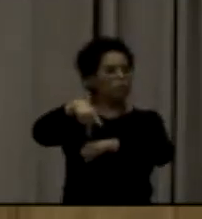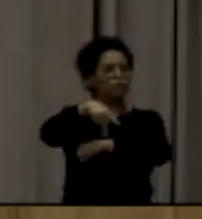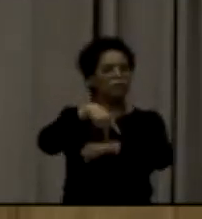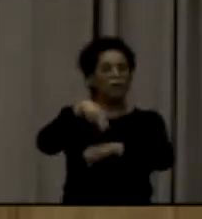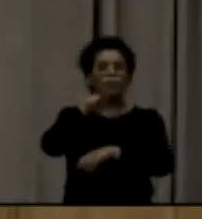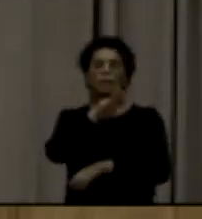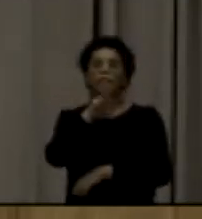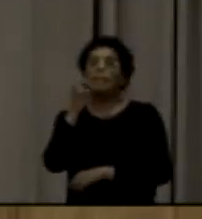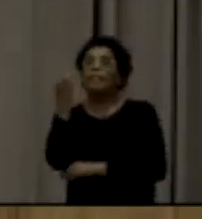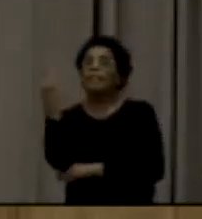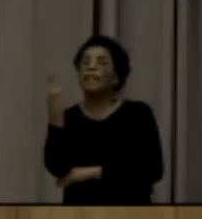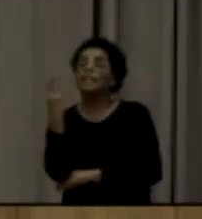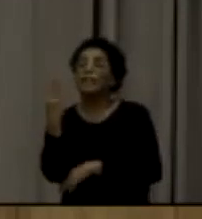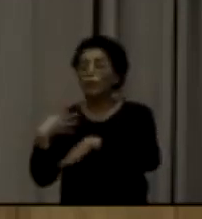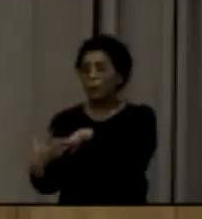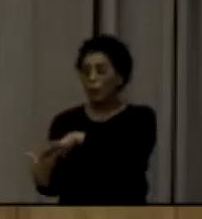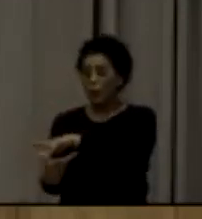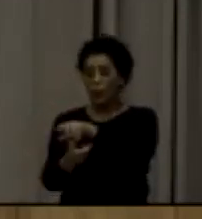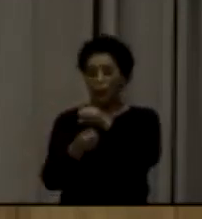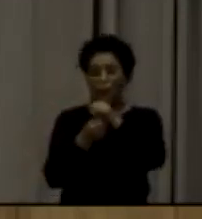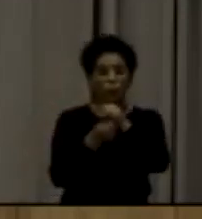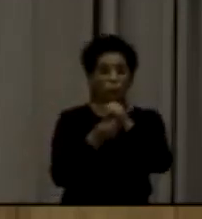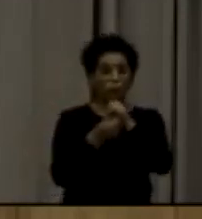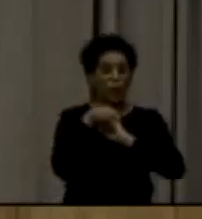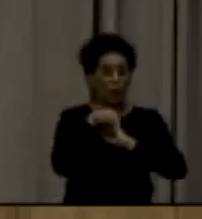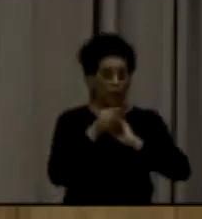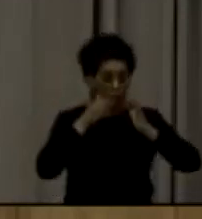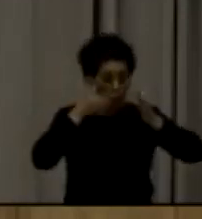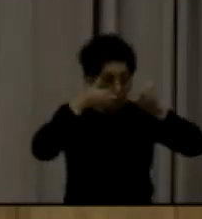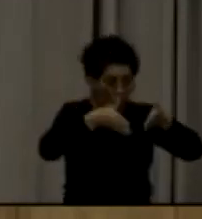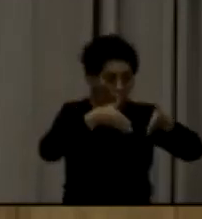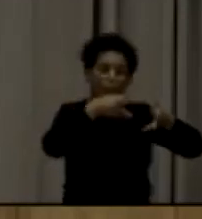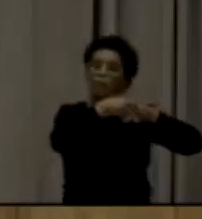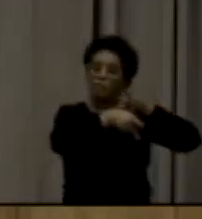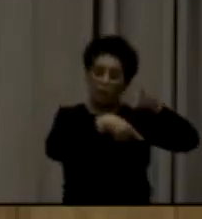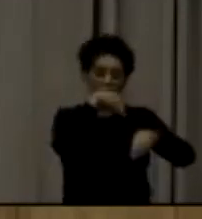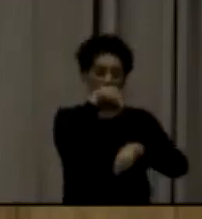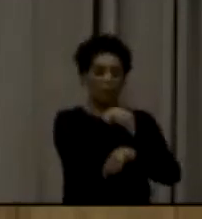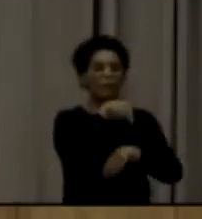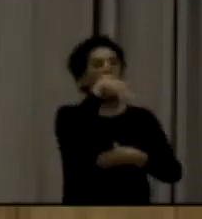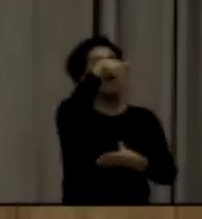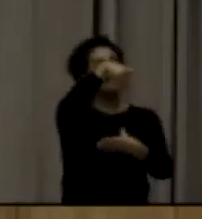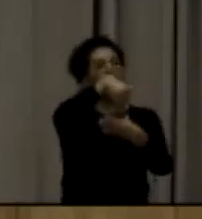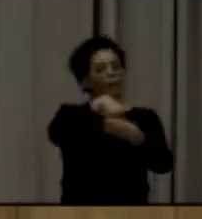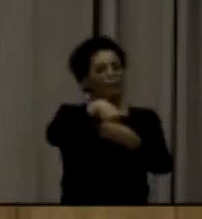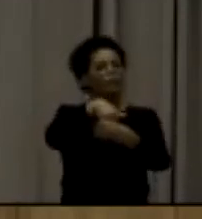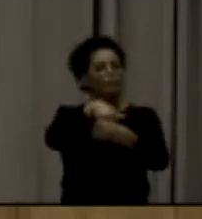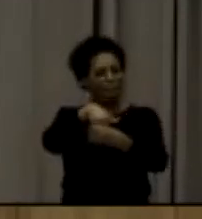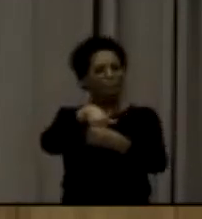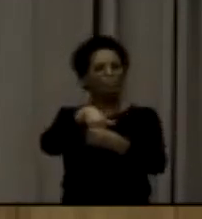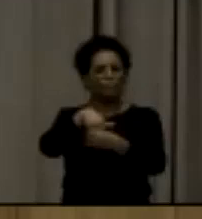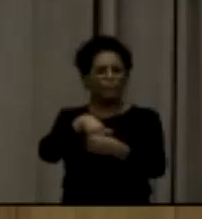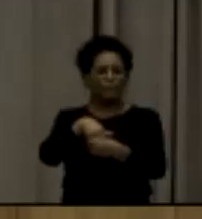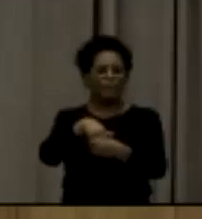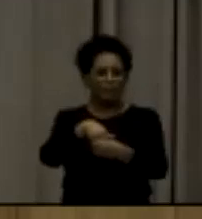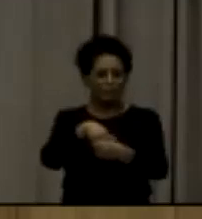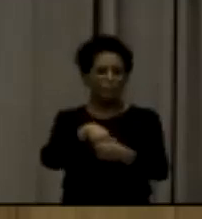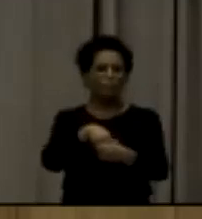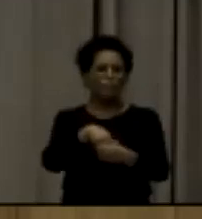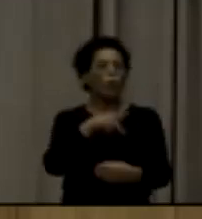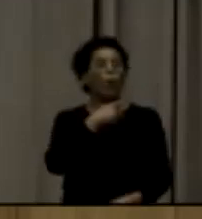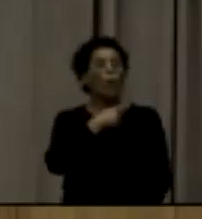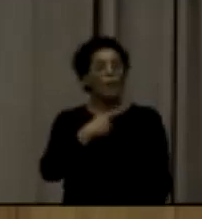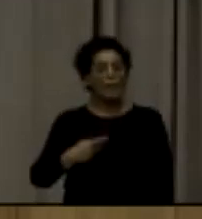chamado Terceiro Mundo. Esse público é que vai votar no Trump. Isso se passa, em certa